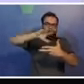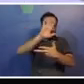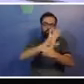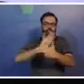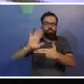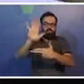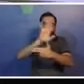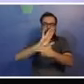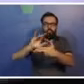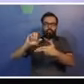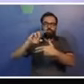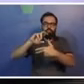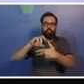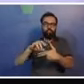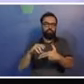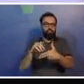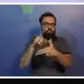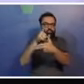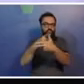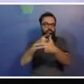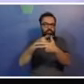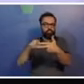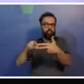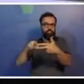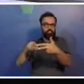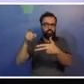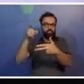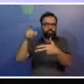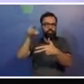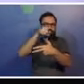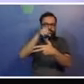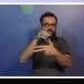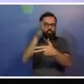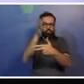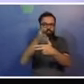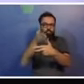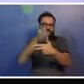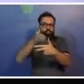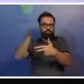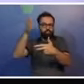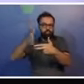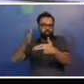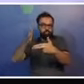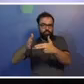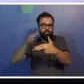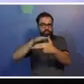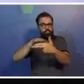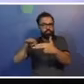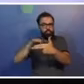plana que possui dois pares de lados paralelos, ok?